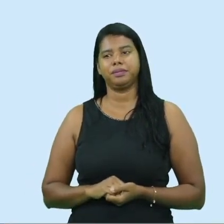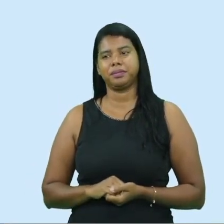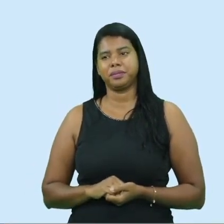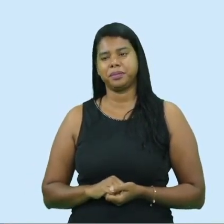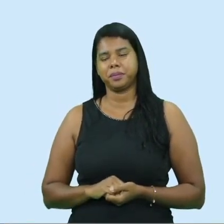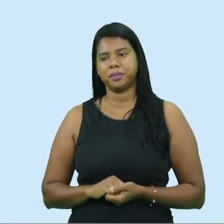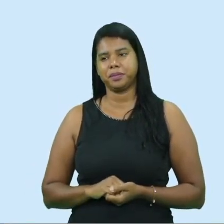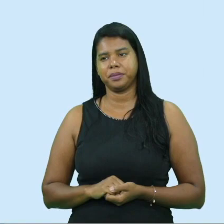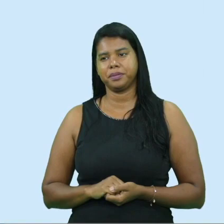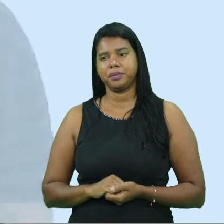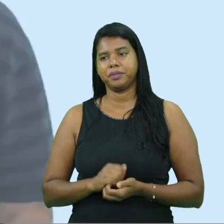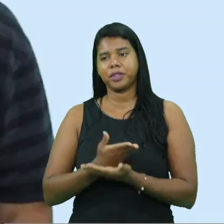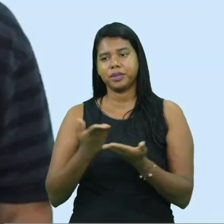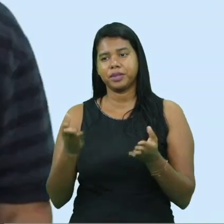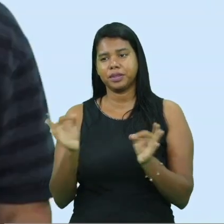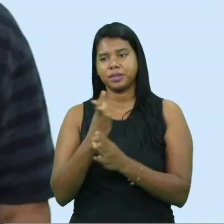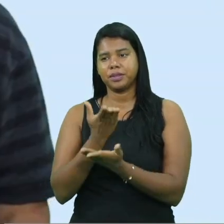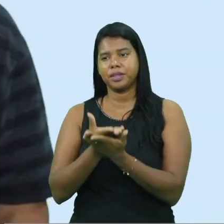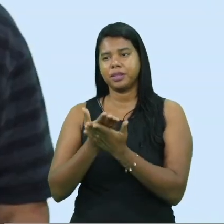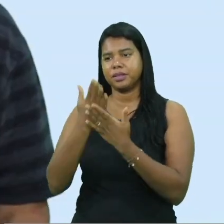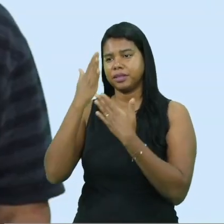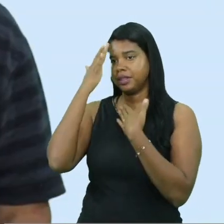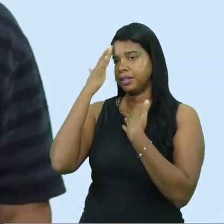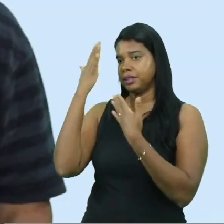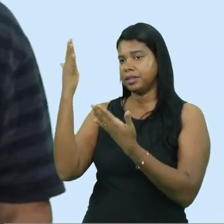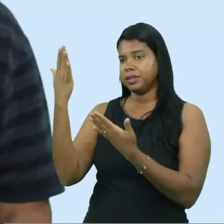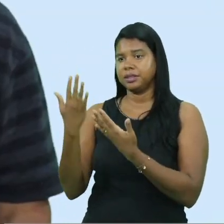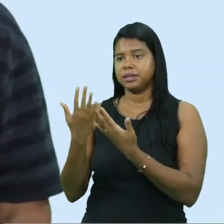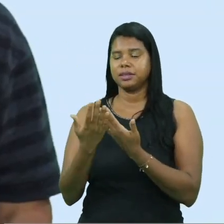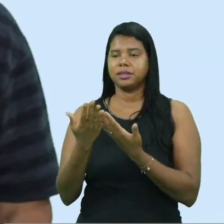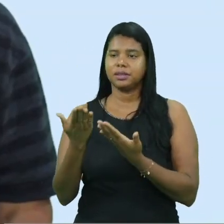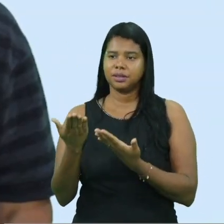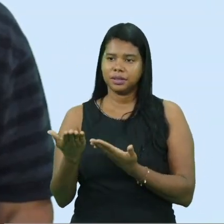Bem, foi isso. Eu quero agradecer a você por ter